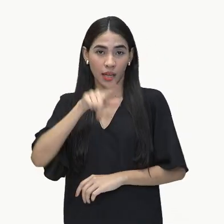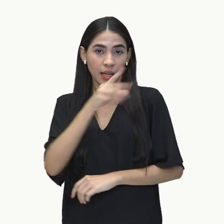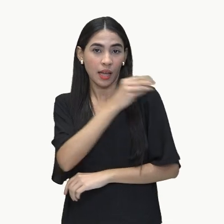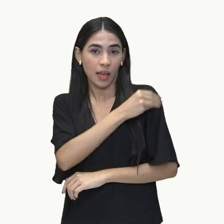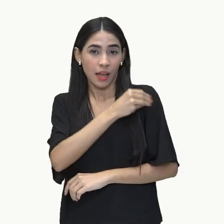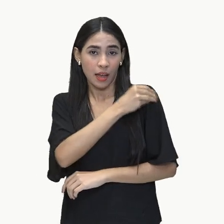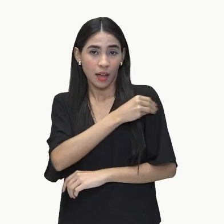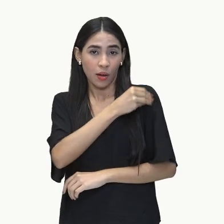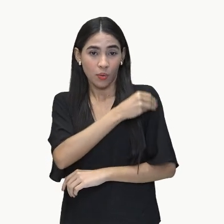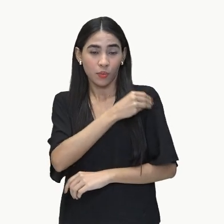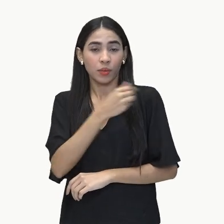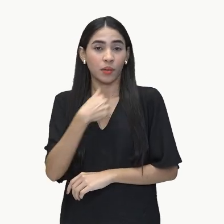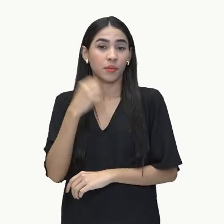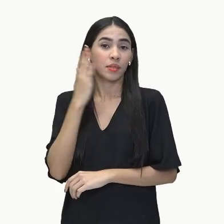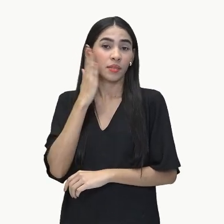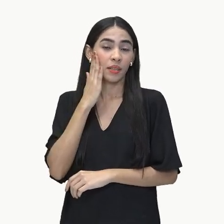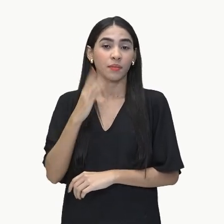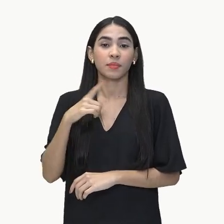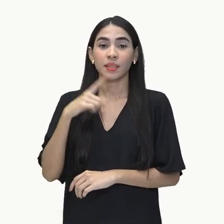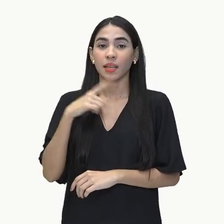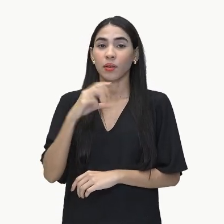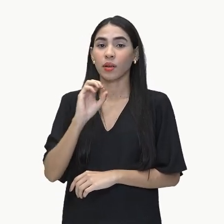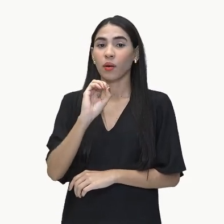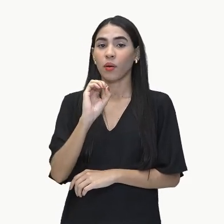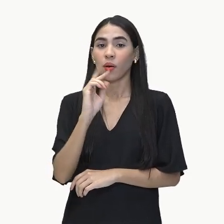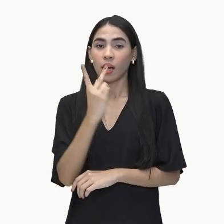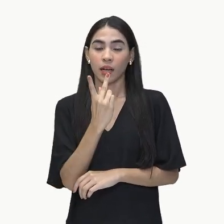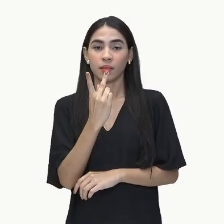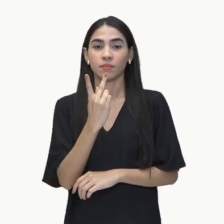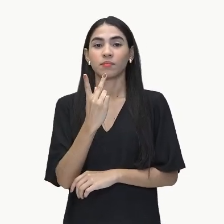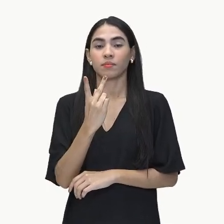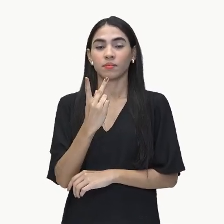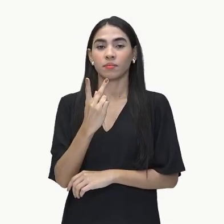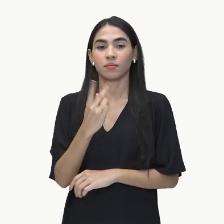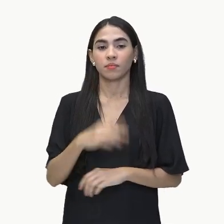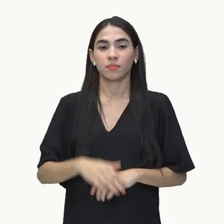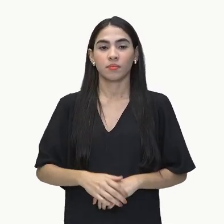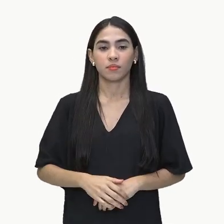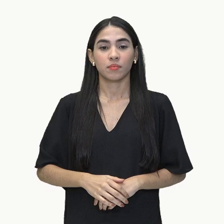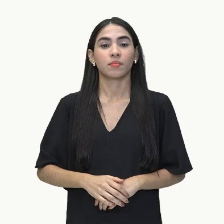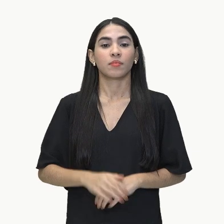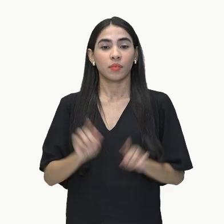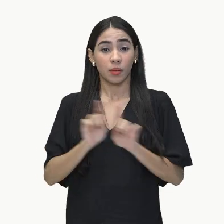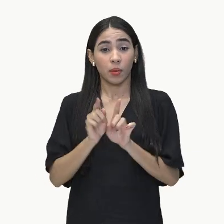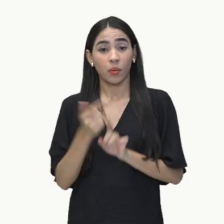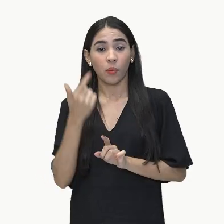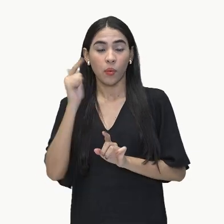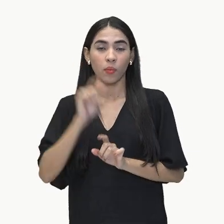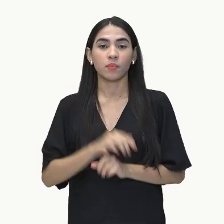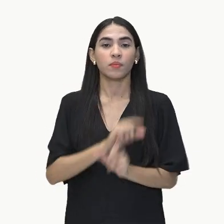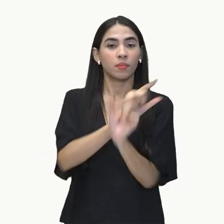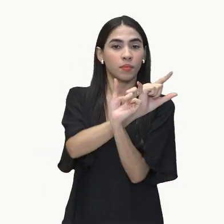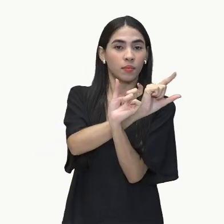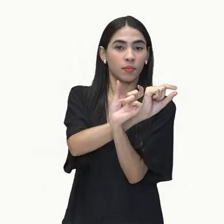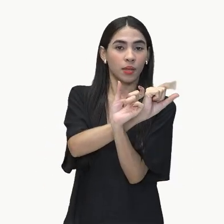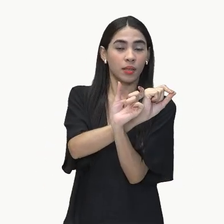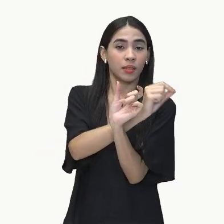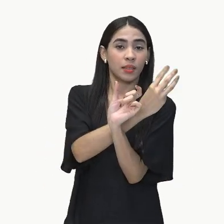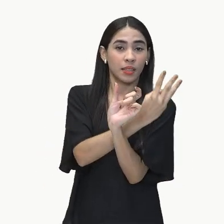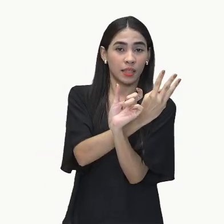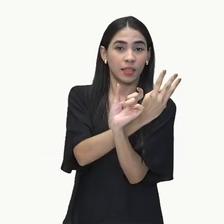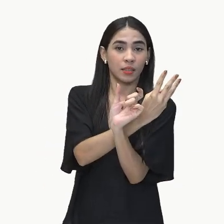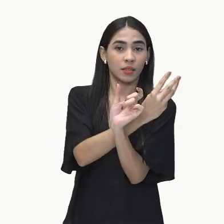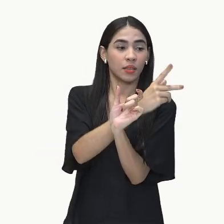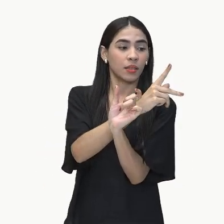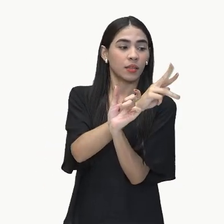como é que sei que é um álcool? Tem uma hidroxila, terminação ol. Esse outro aqui também, ó, prefixo, tem 3, então ele